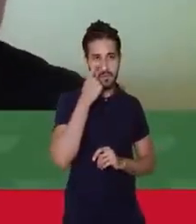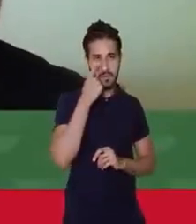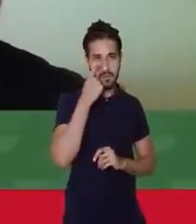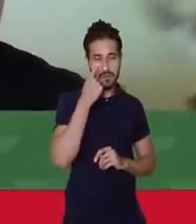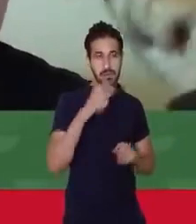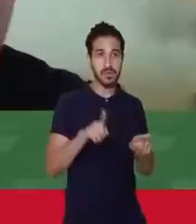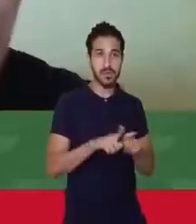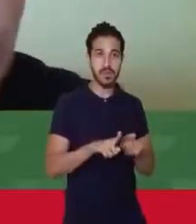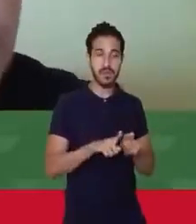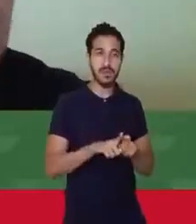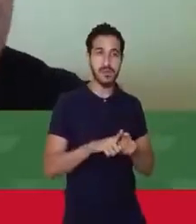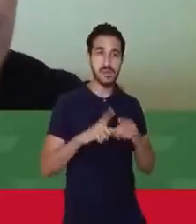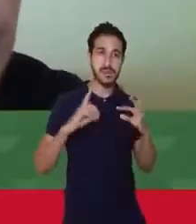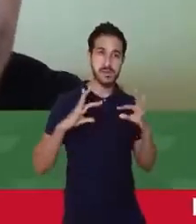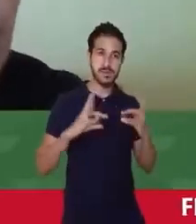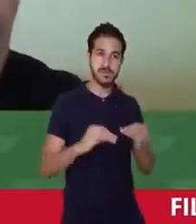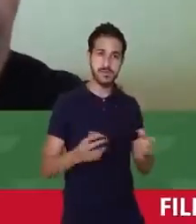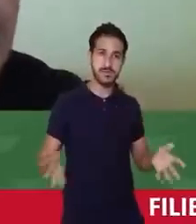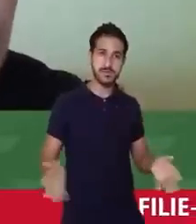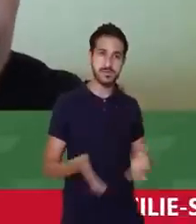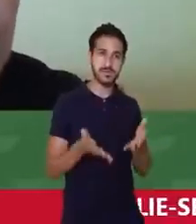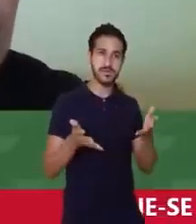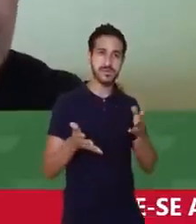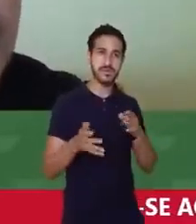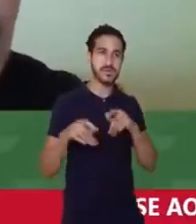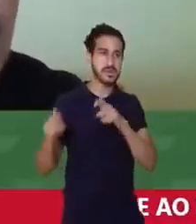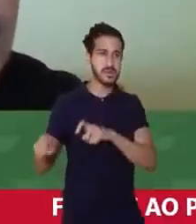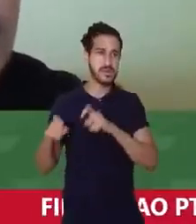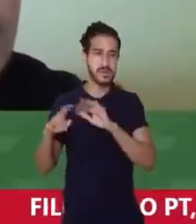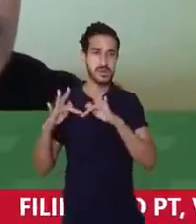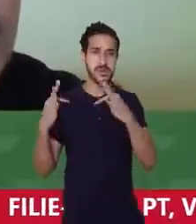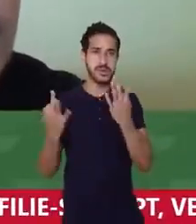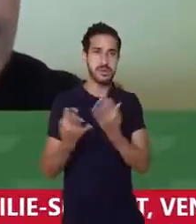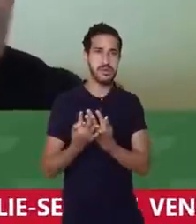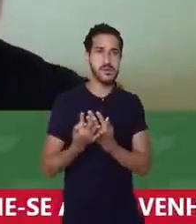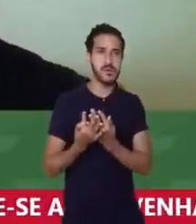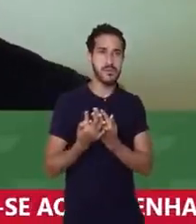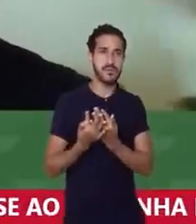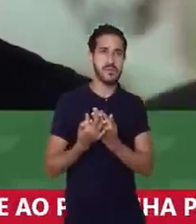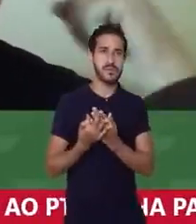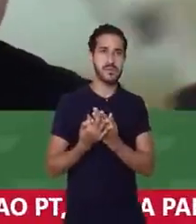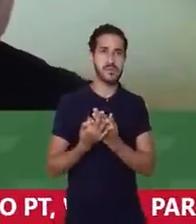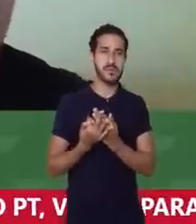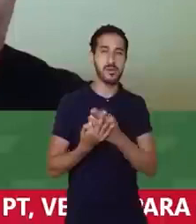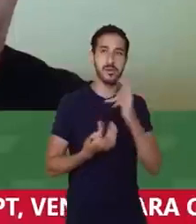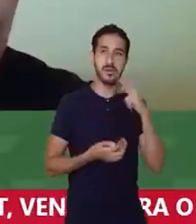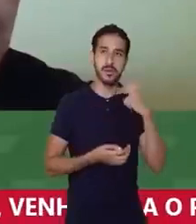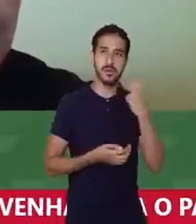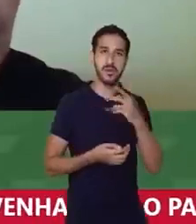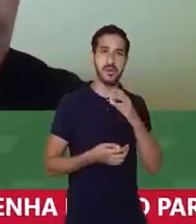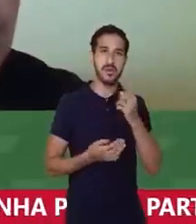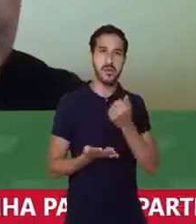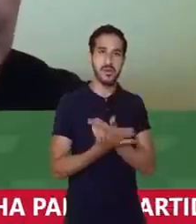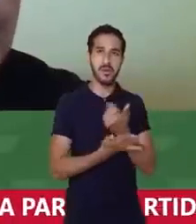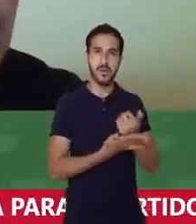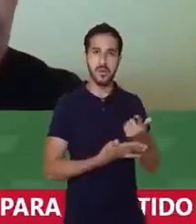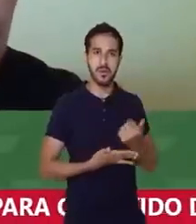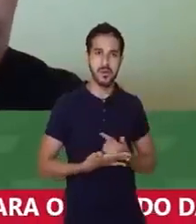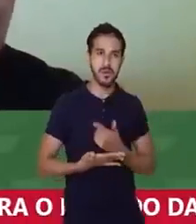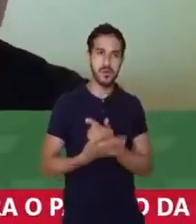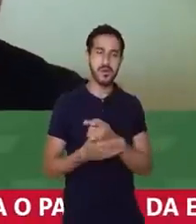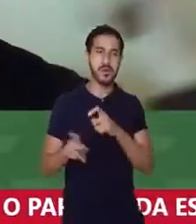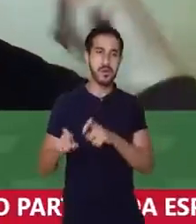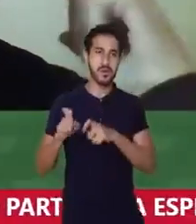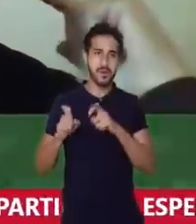Além disso, todo incentivo à agricultura familiar, né? A política de compra